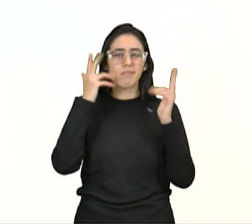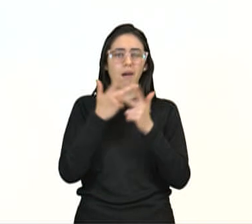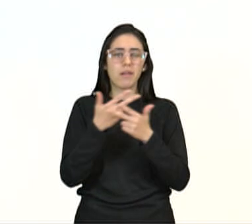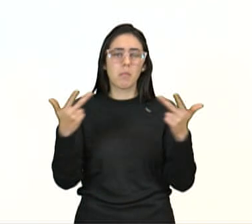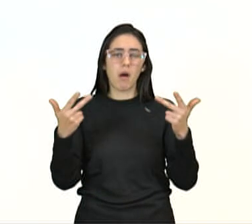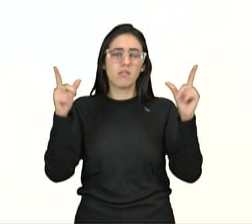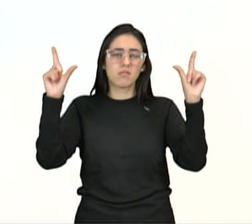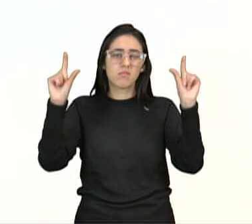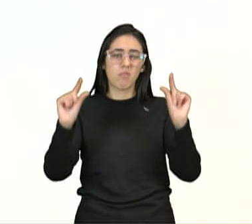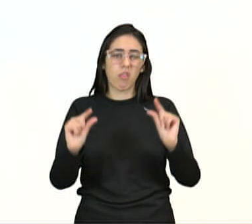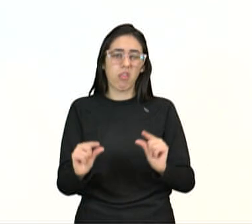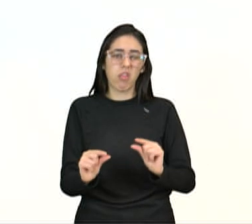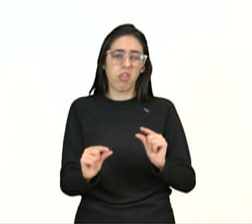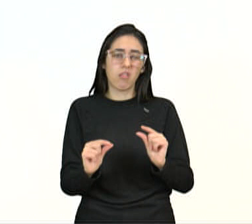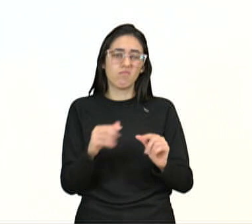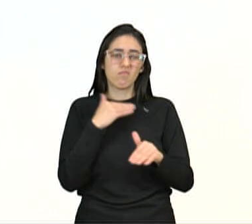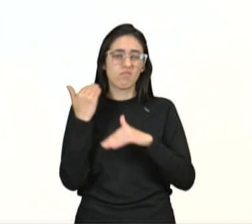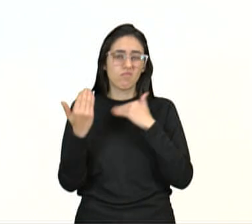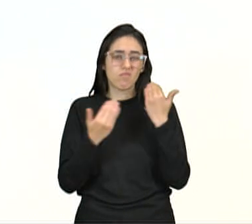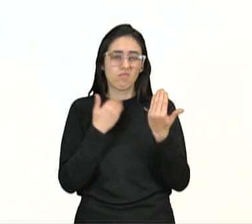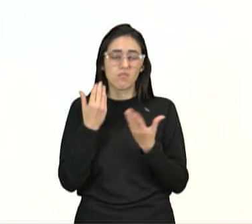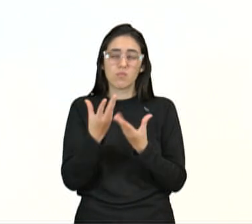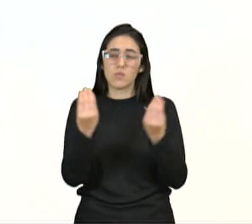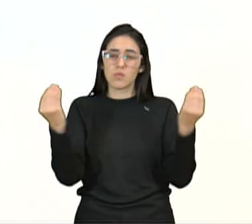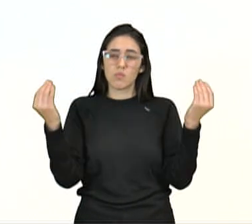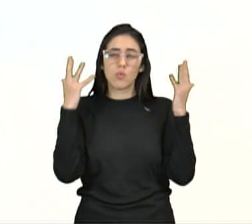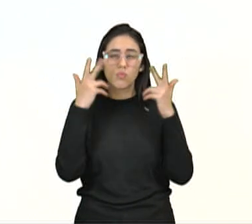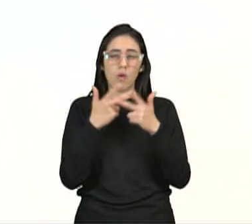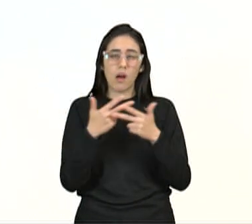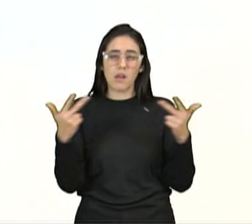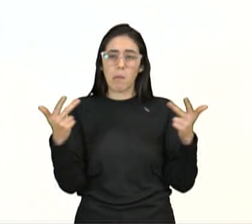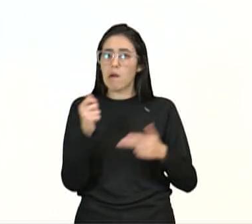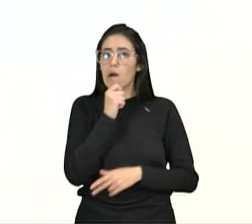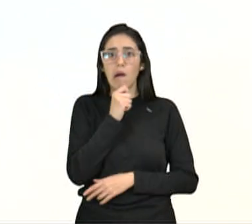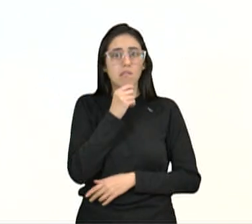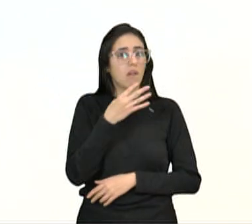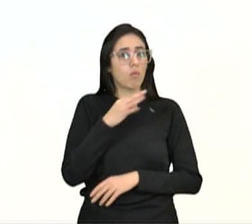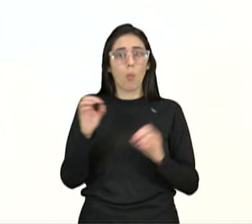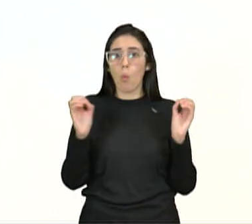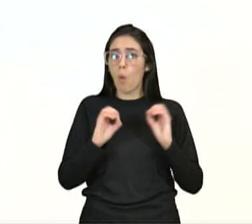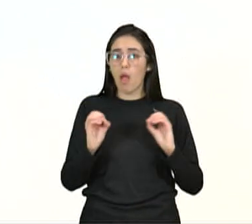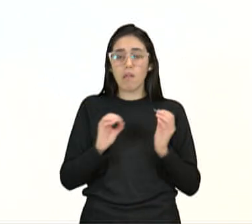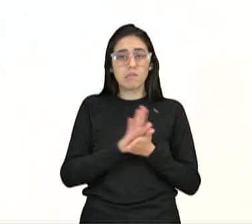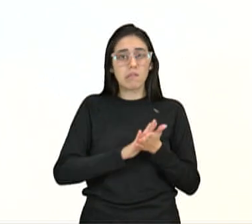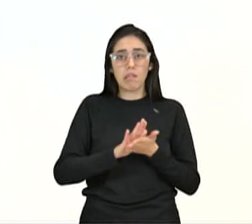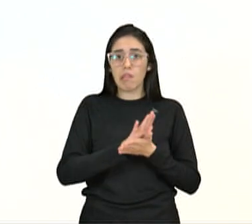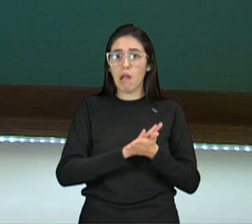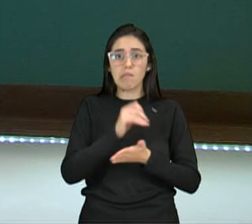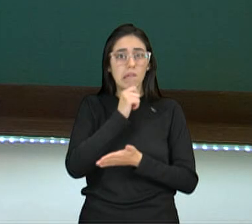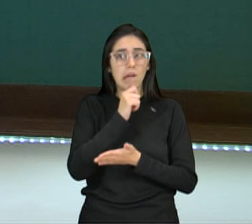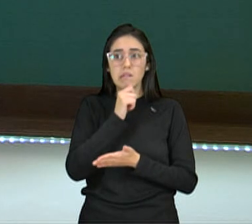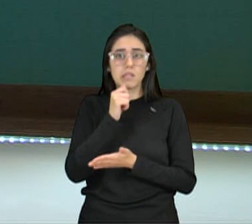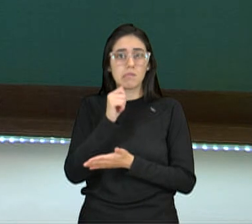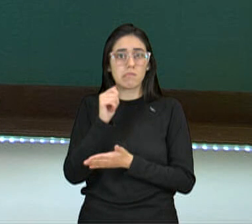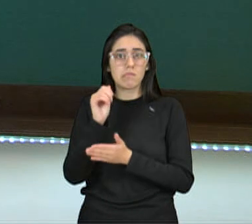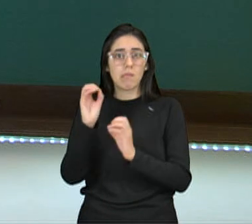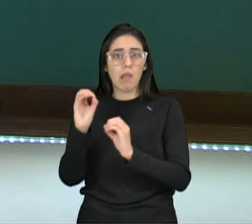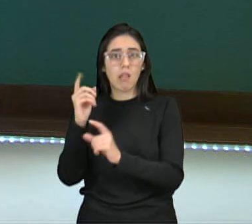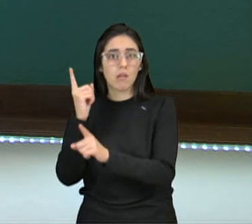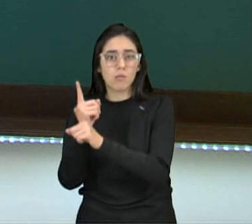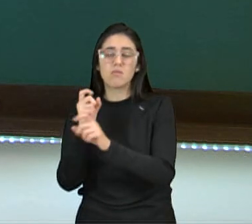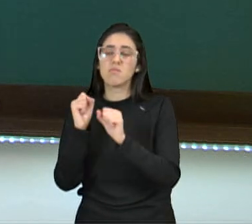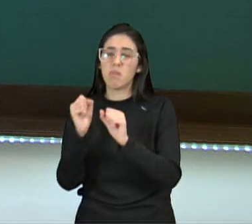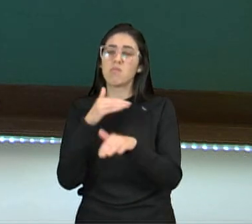à extinção de espécies, muitas delas, algumas vezes nem conhecidas, né? O desgaste maior do